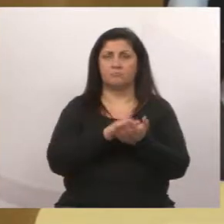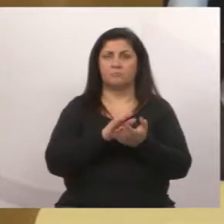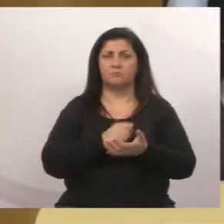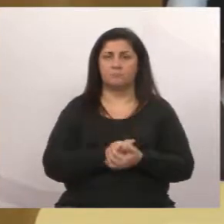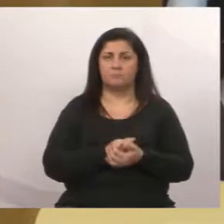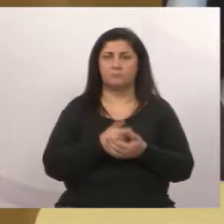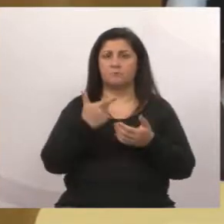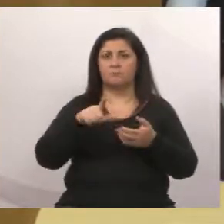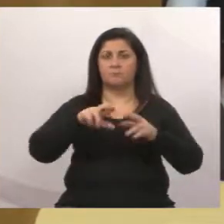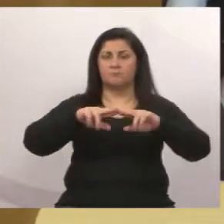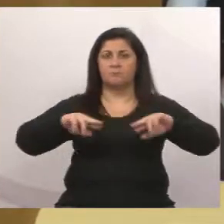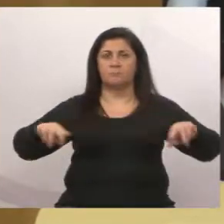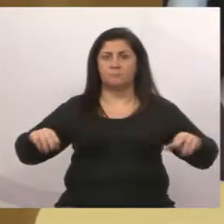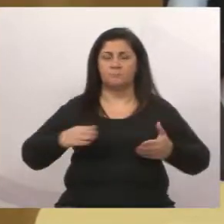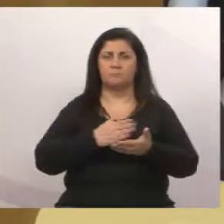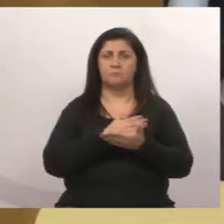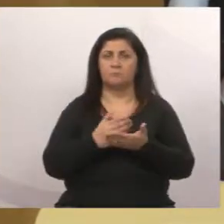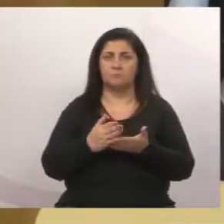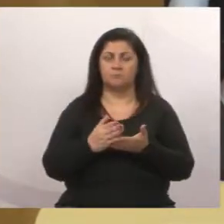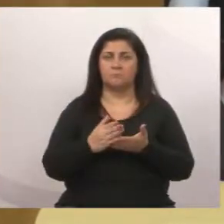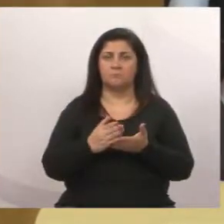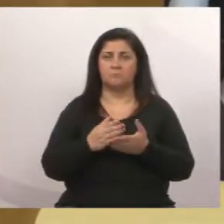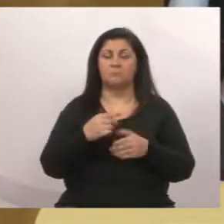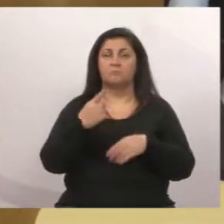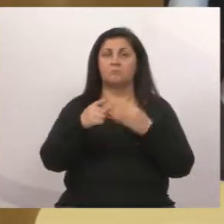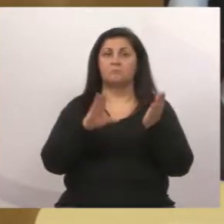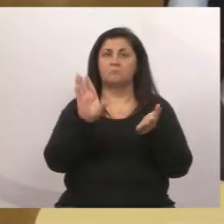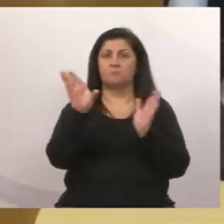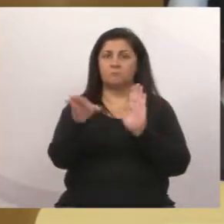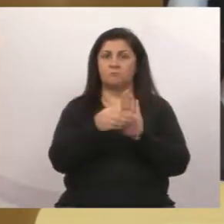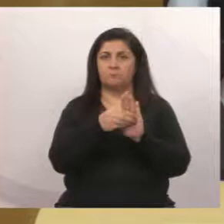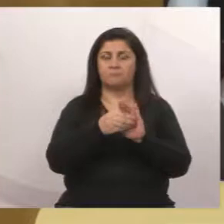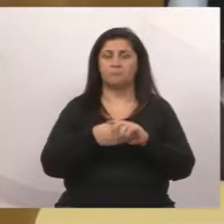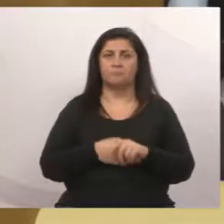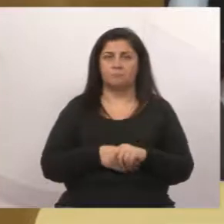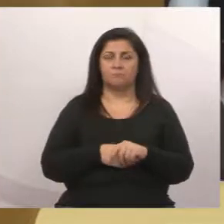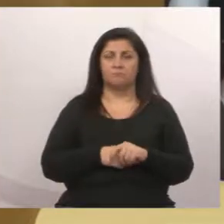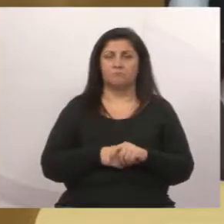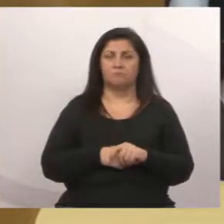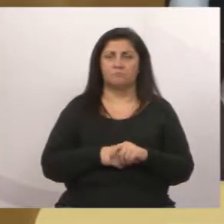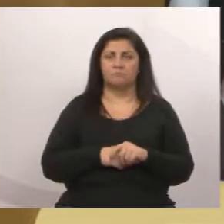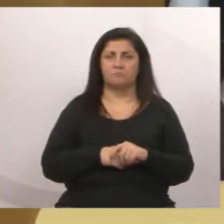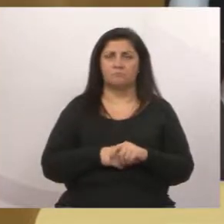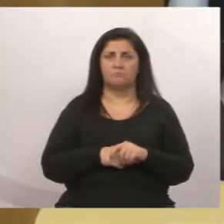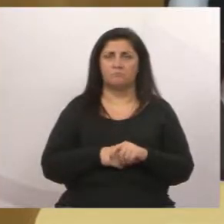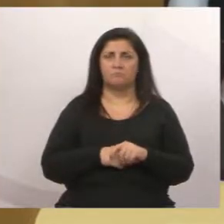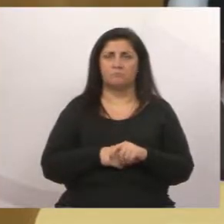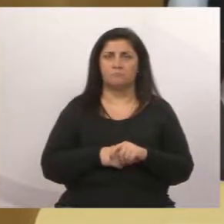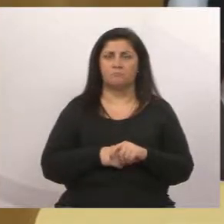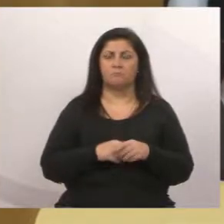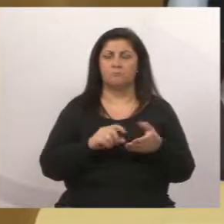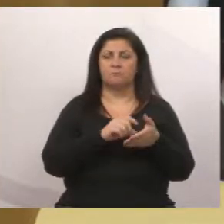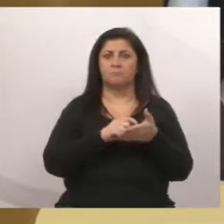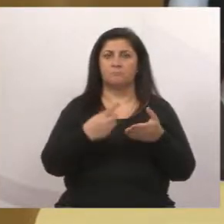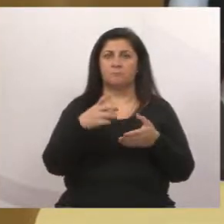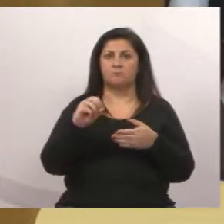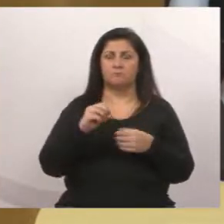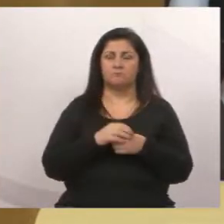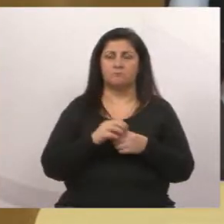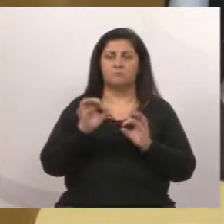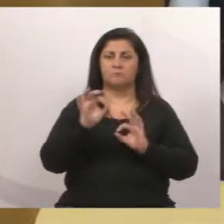vigorar acrescido das seguintes disposições. Inciso 10, Controladoria